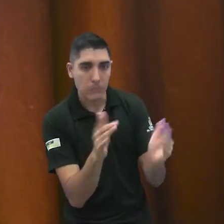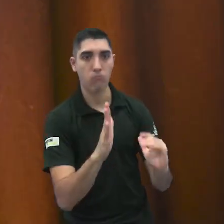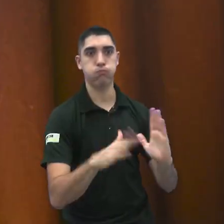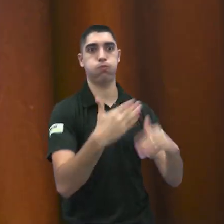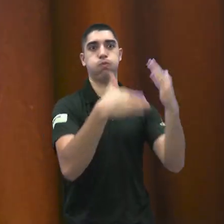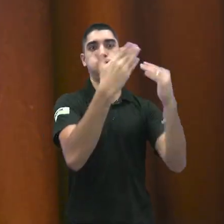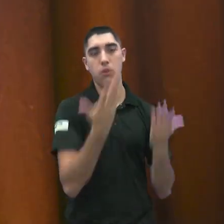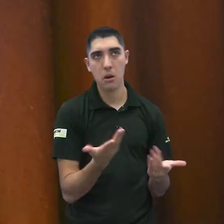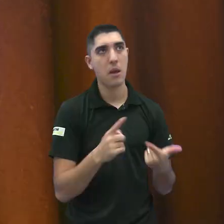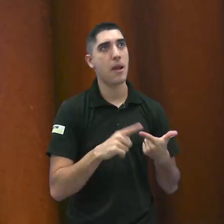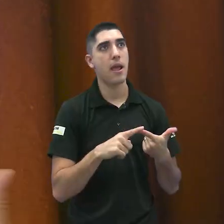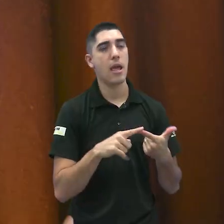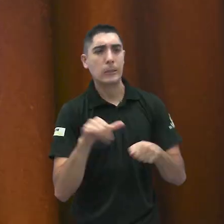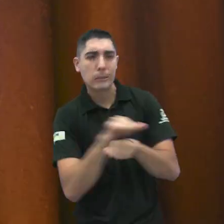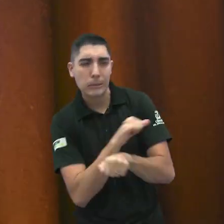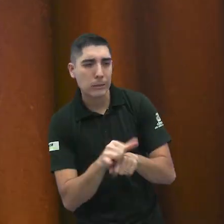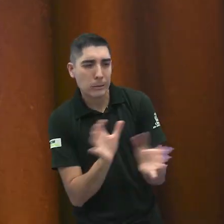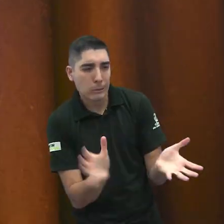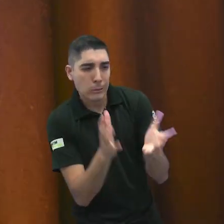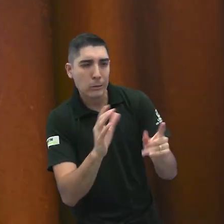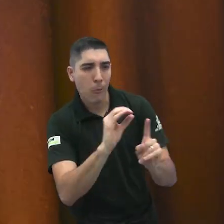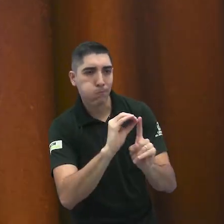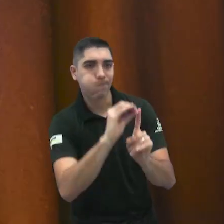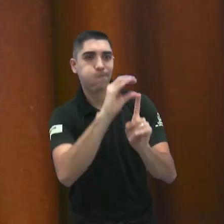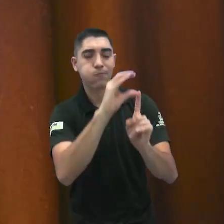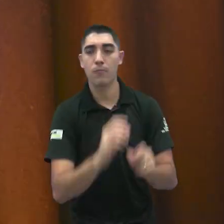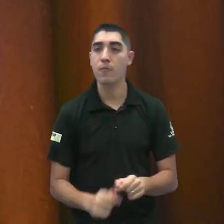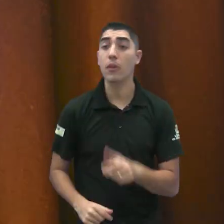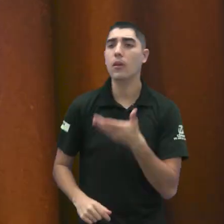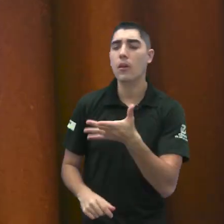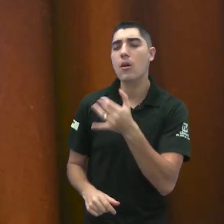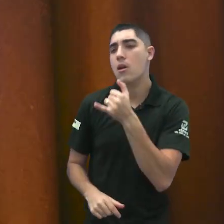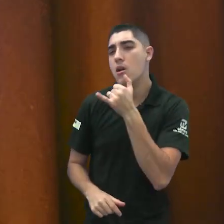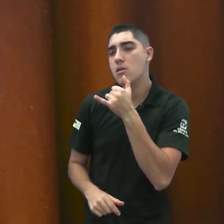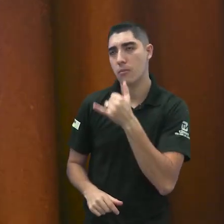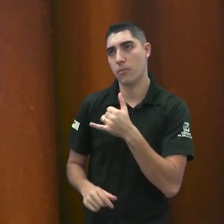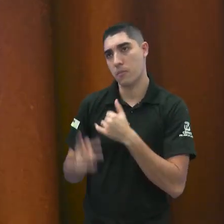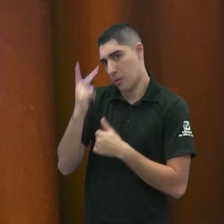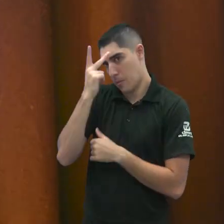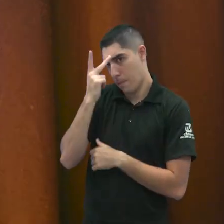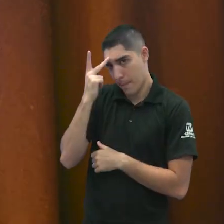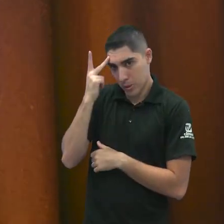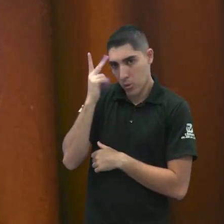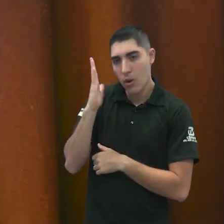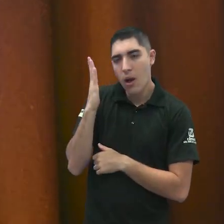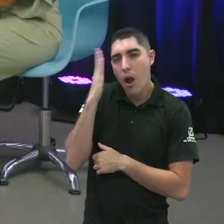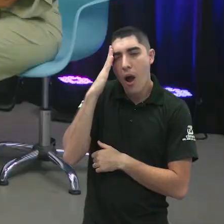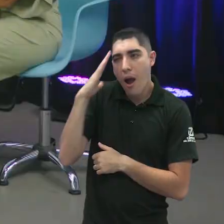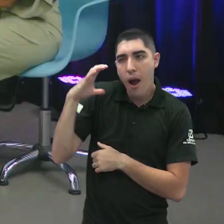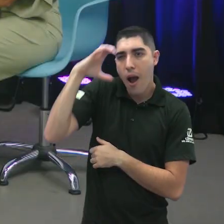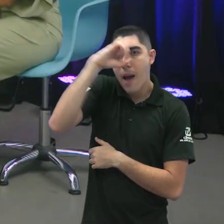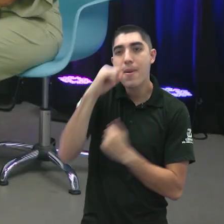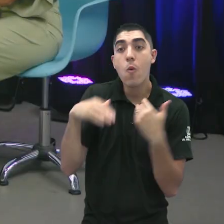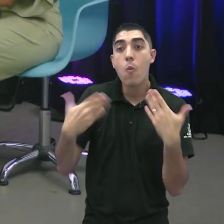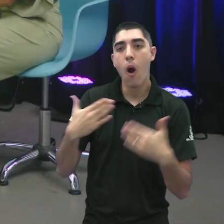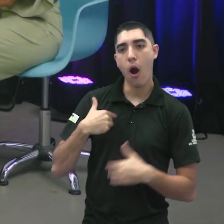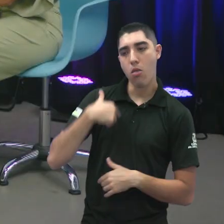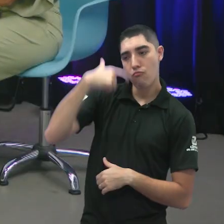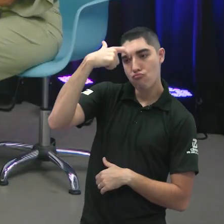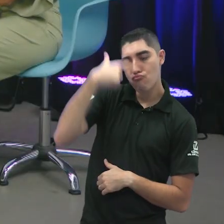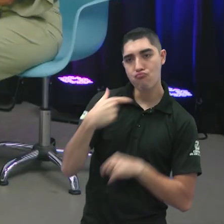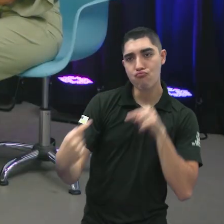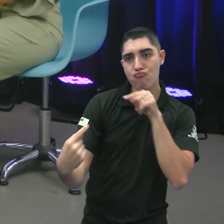desenvolvimento, de crescimento, enfim. E a pessoa sabendo melhor em qual perfil ela se encontra, fica mais fácil a